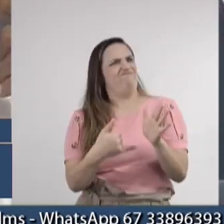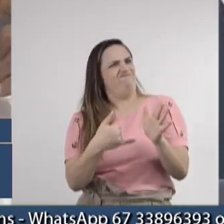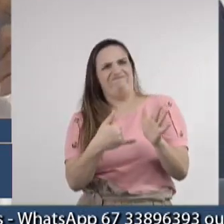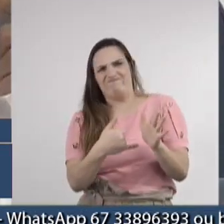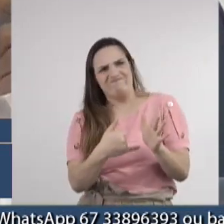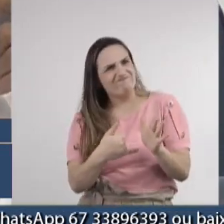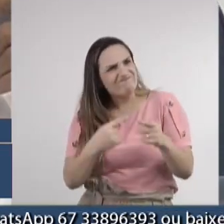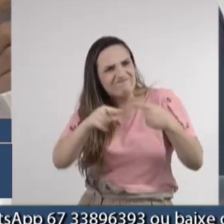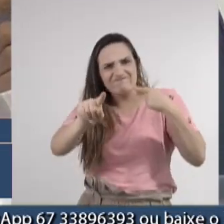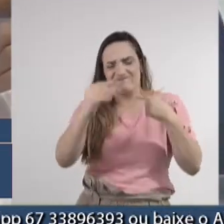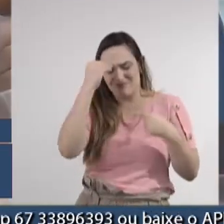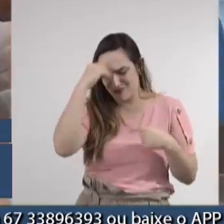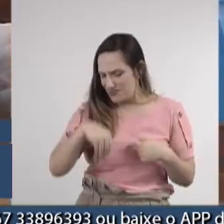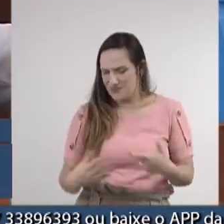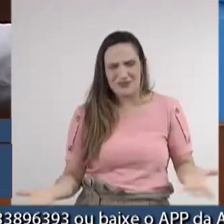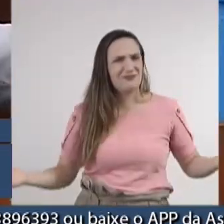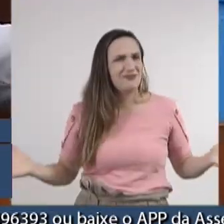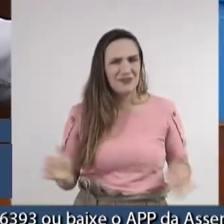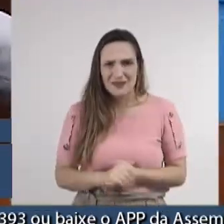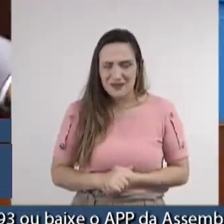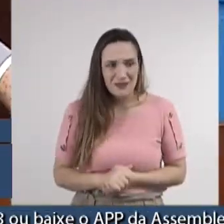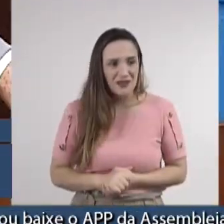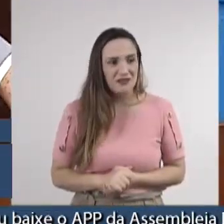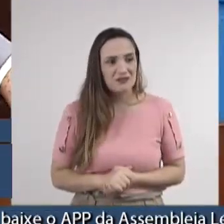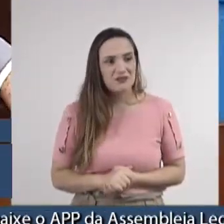que nós pretendíamos da audiência, até porque,